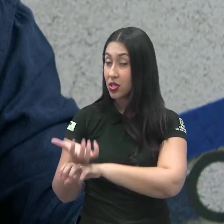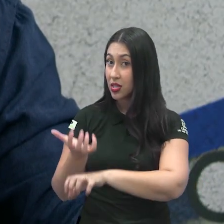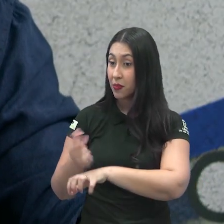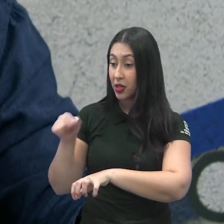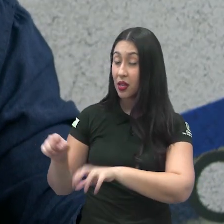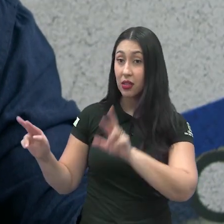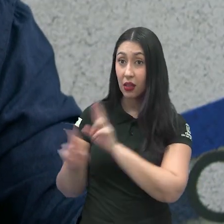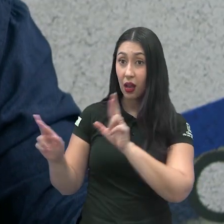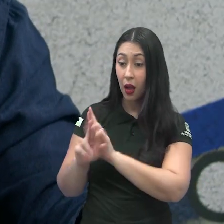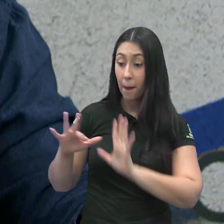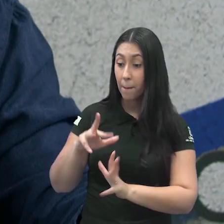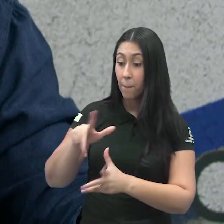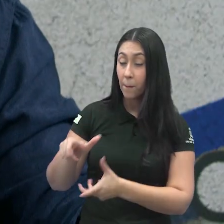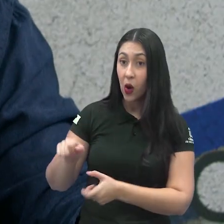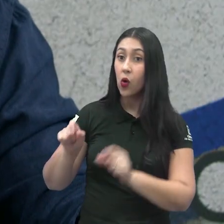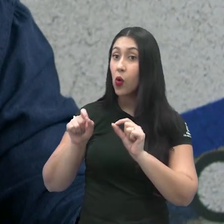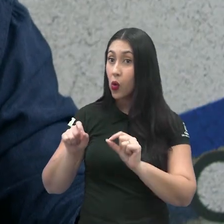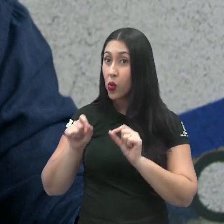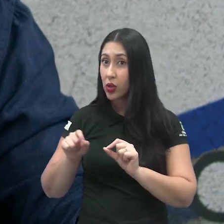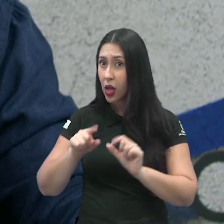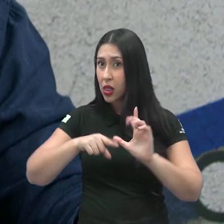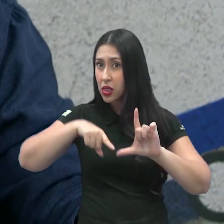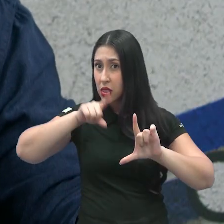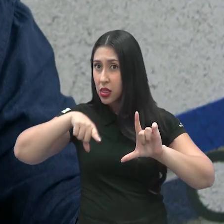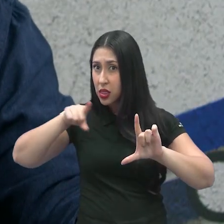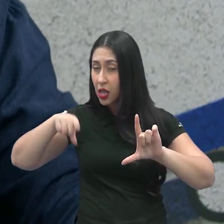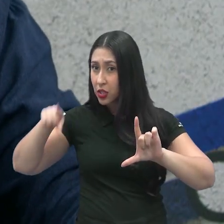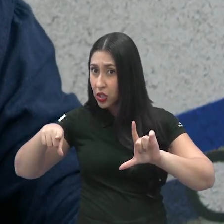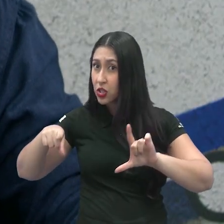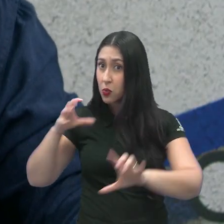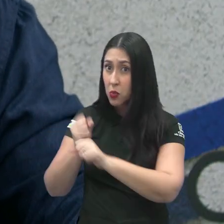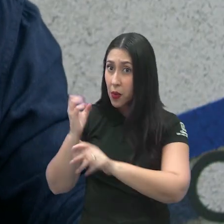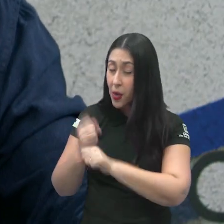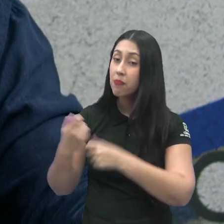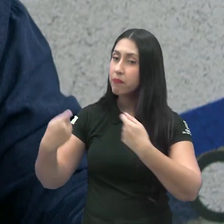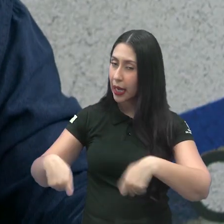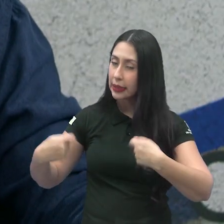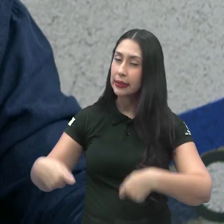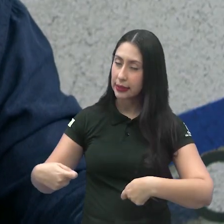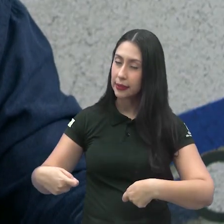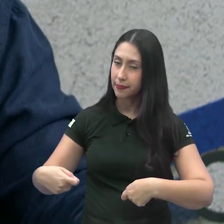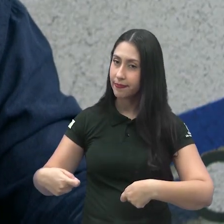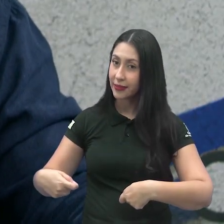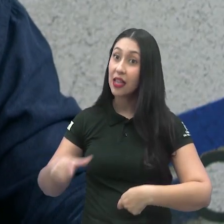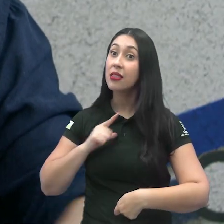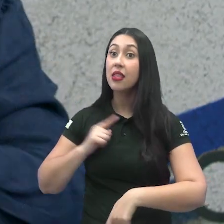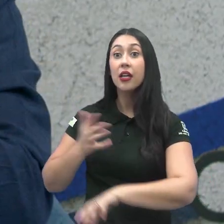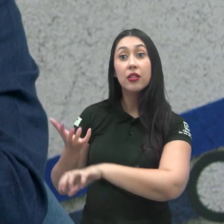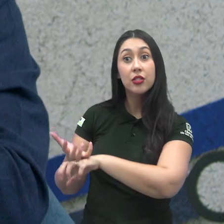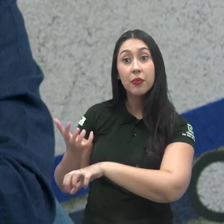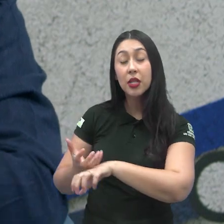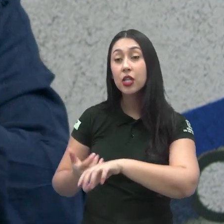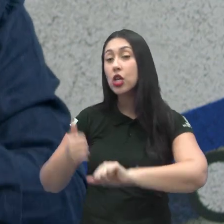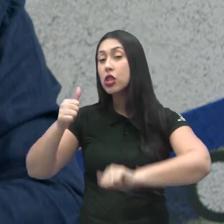a estatística, os dados sejam trabalhados, sejam abordados dentro do currículo de Relações Internacionais. Tem disciplinas de